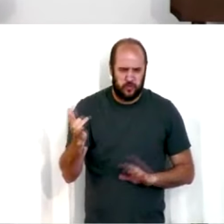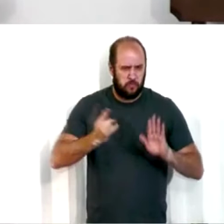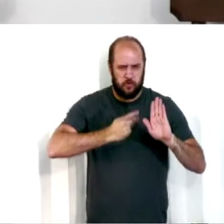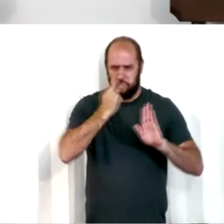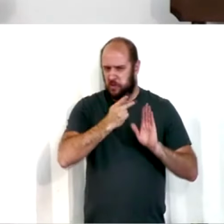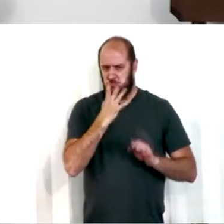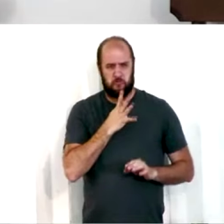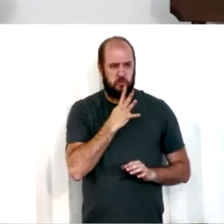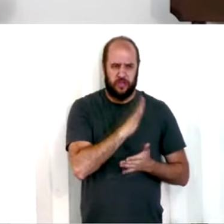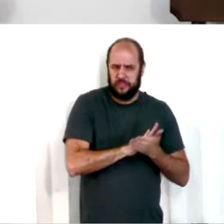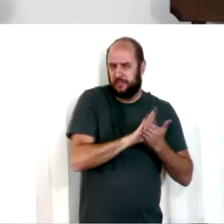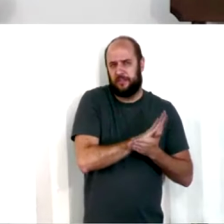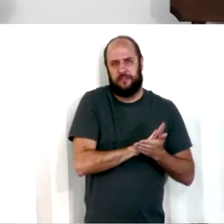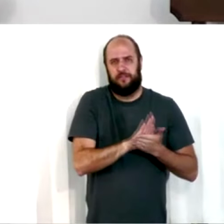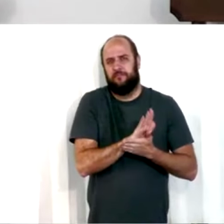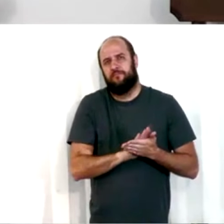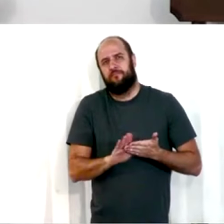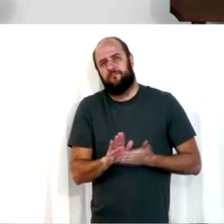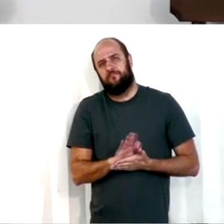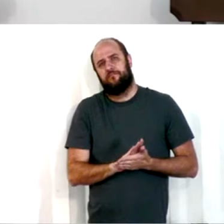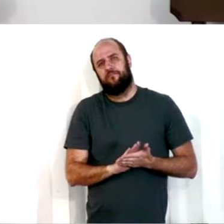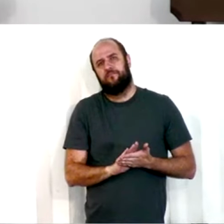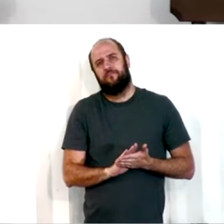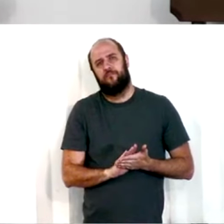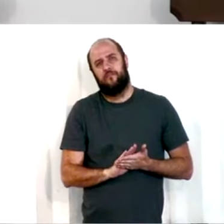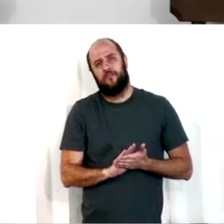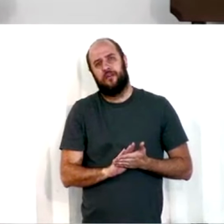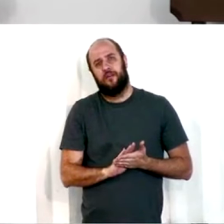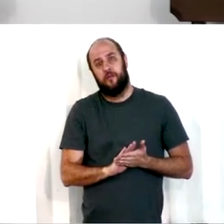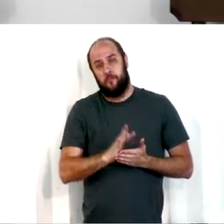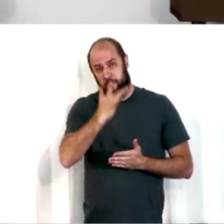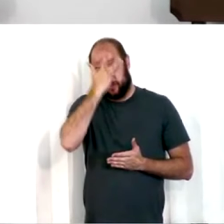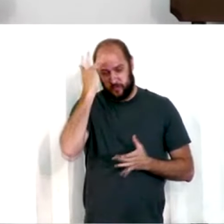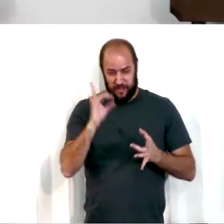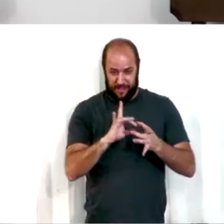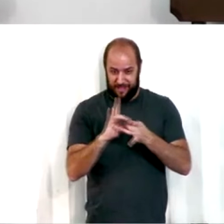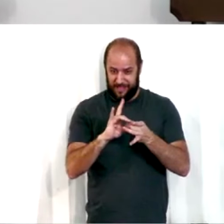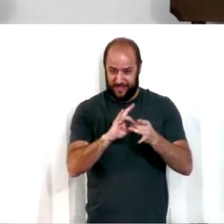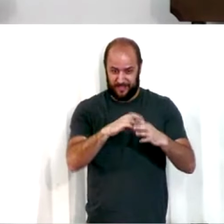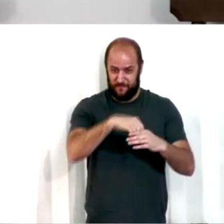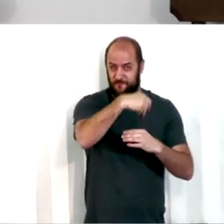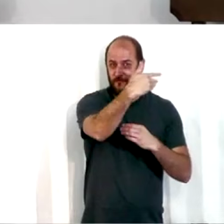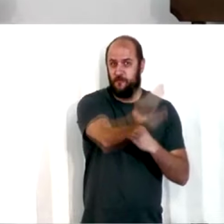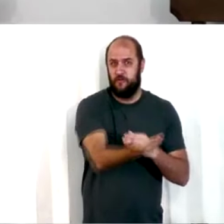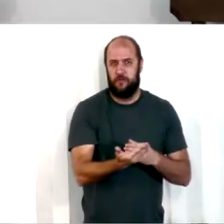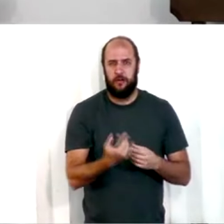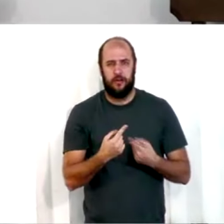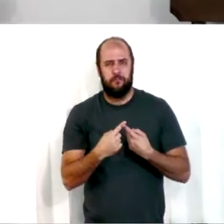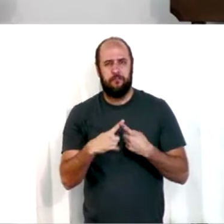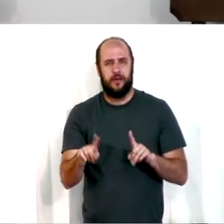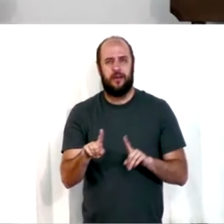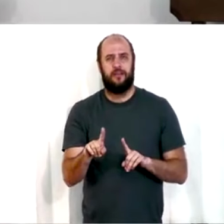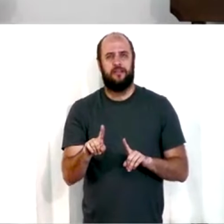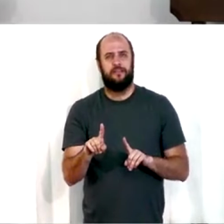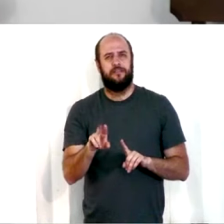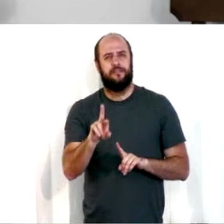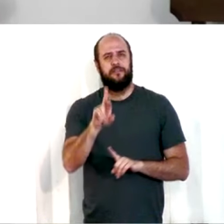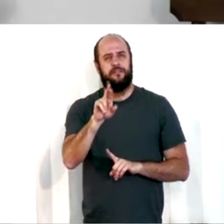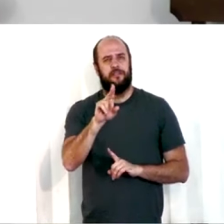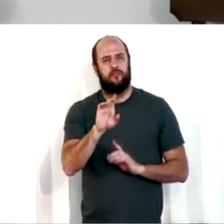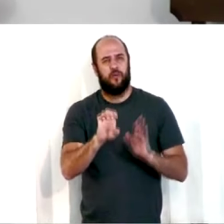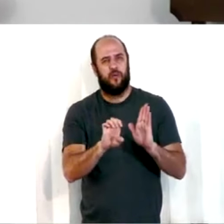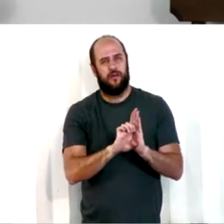à aliança de Deus com o seu povo. Mas agora, como está escrito em Efésios, Deus